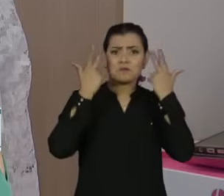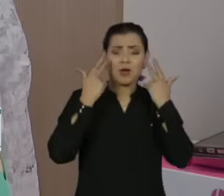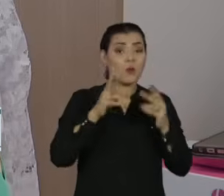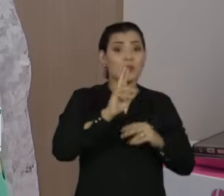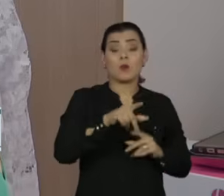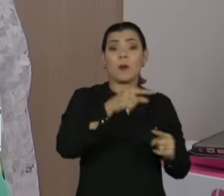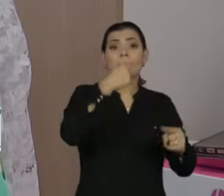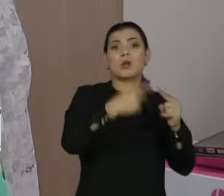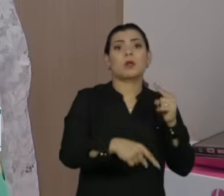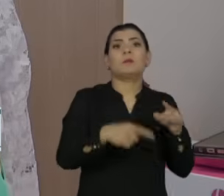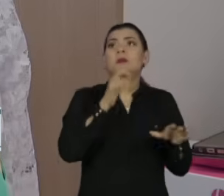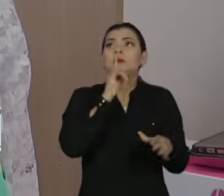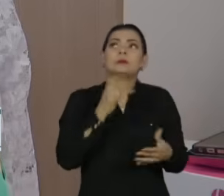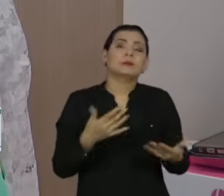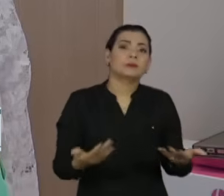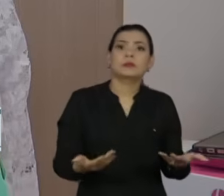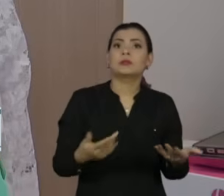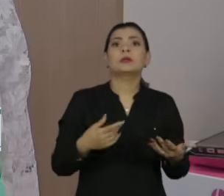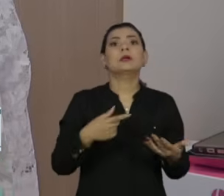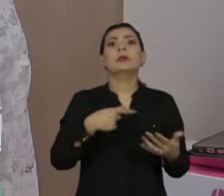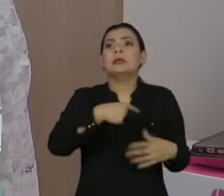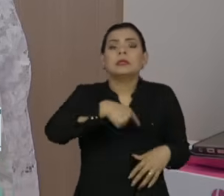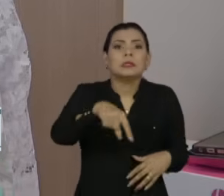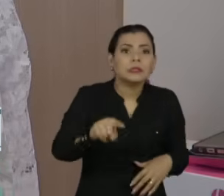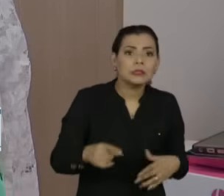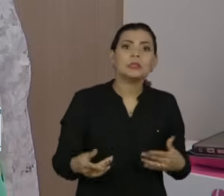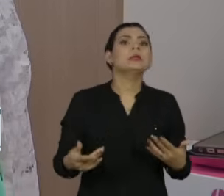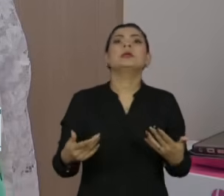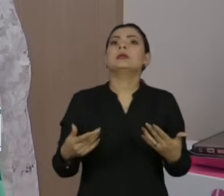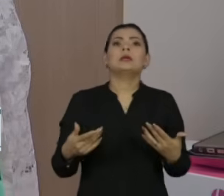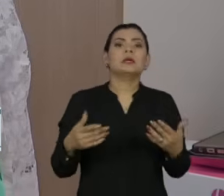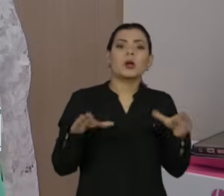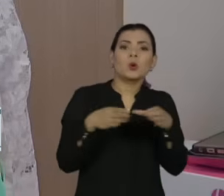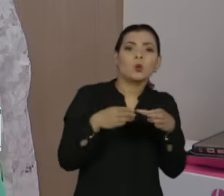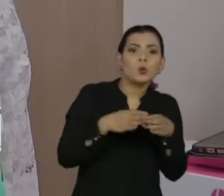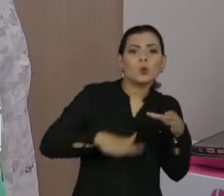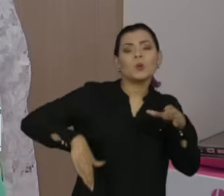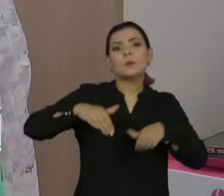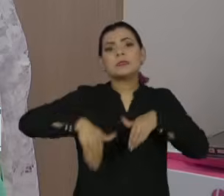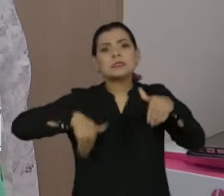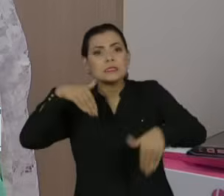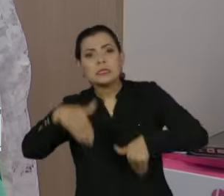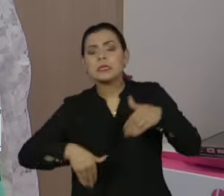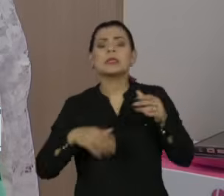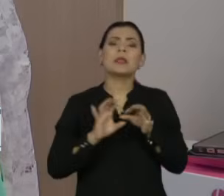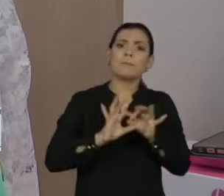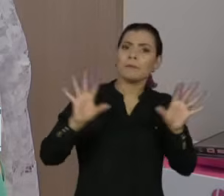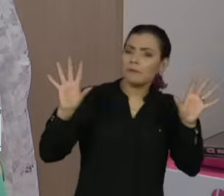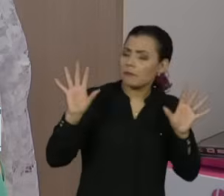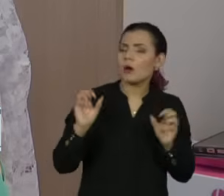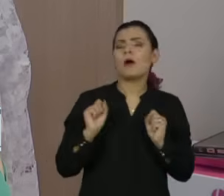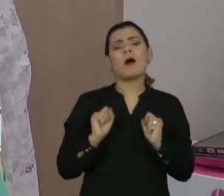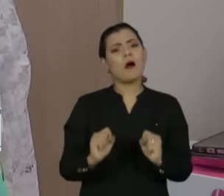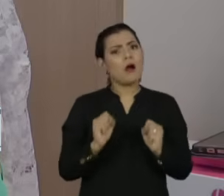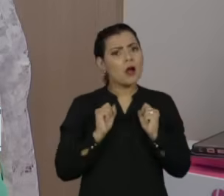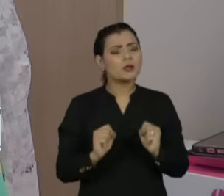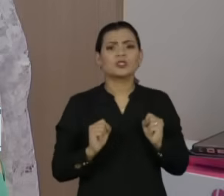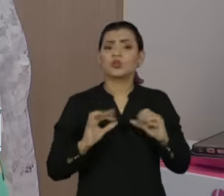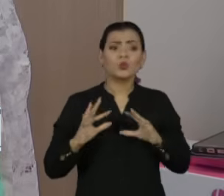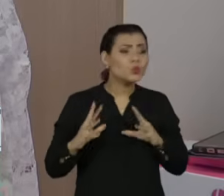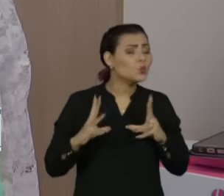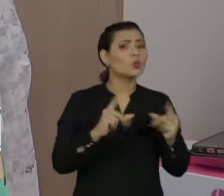é proibido de participar de uma atividade em grupo, de uma piscina, de